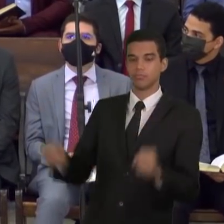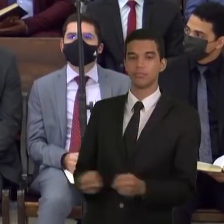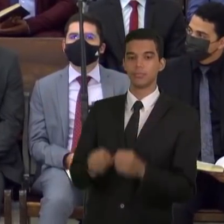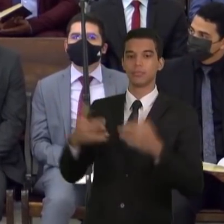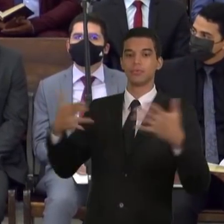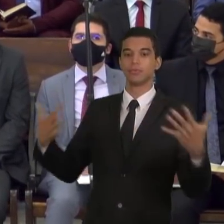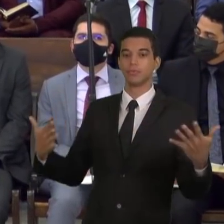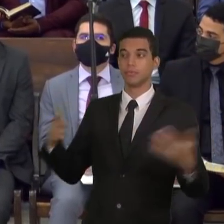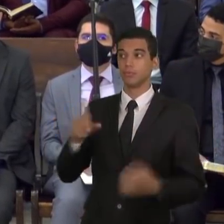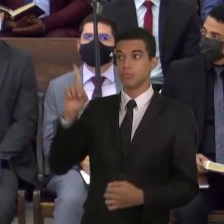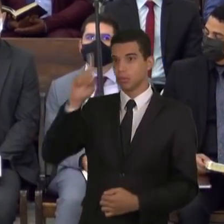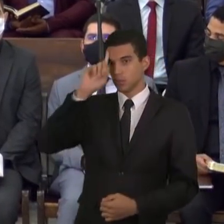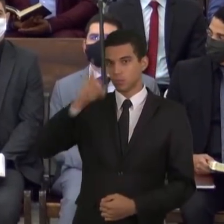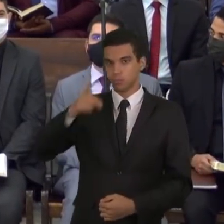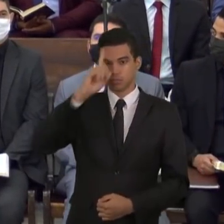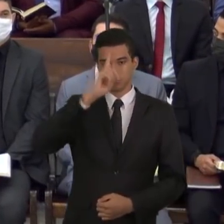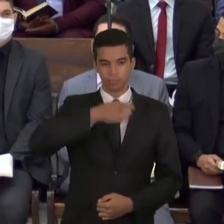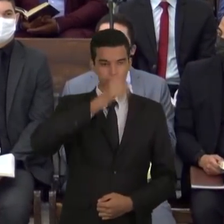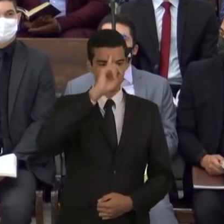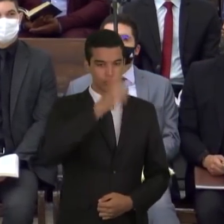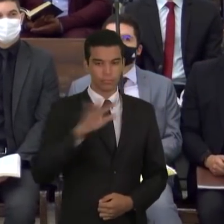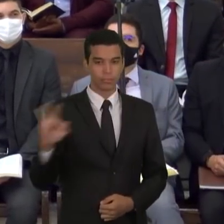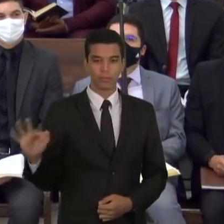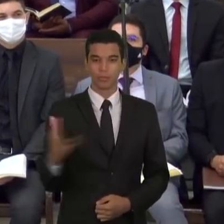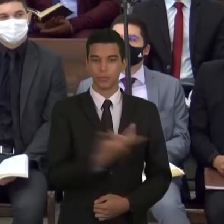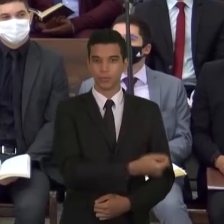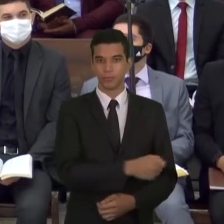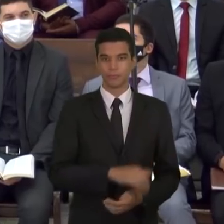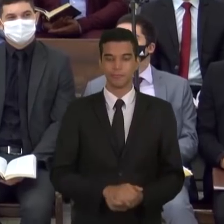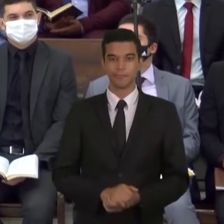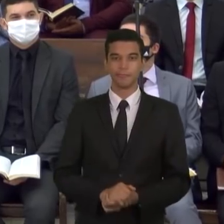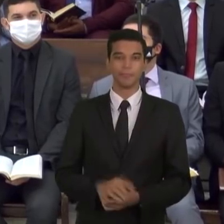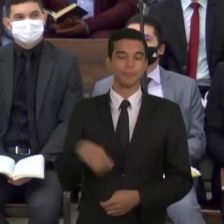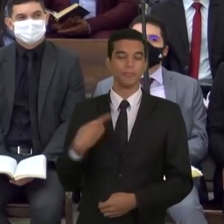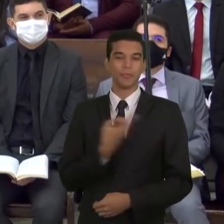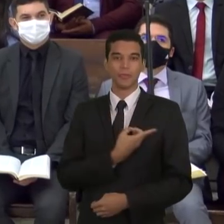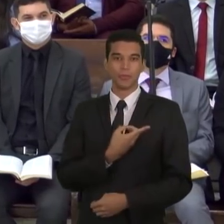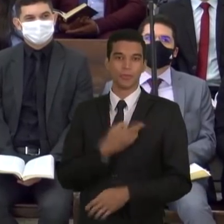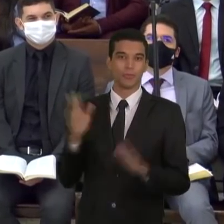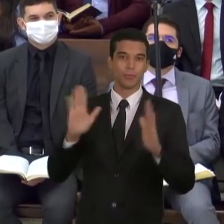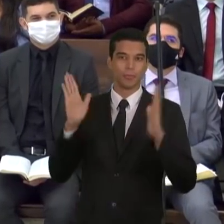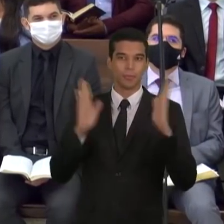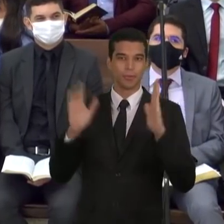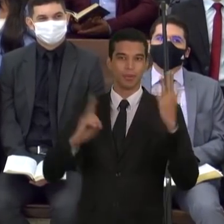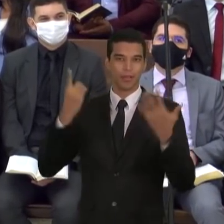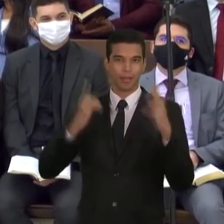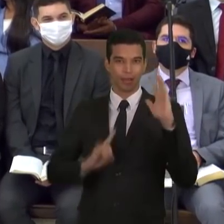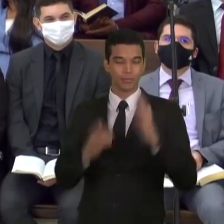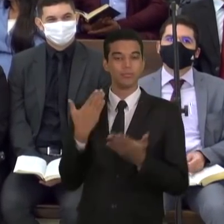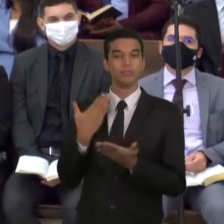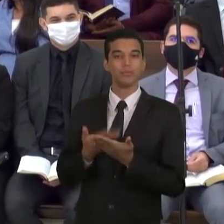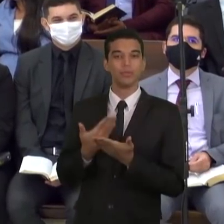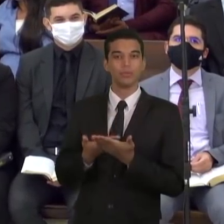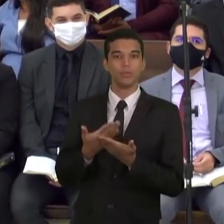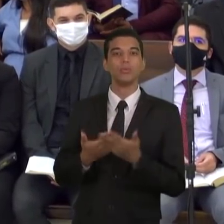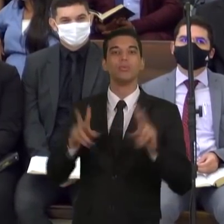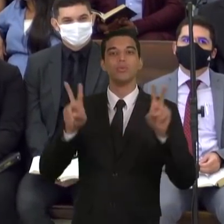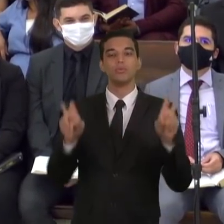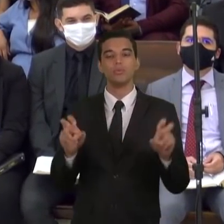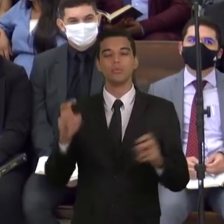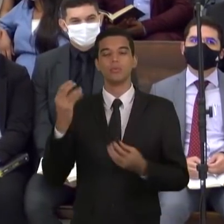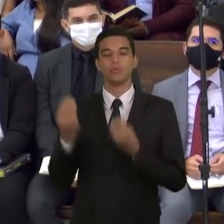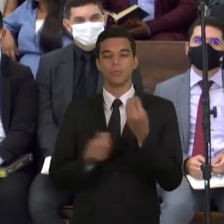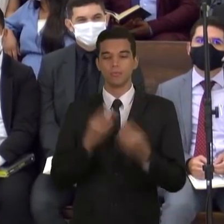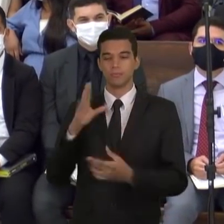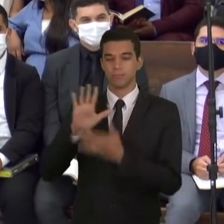estudando recentemente tempo de Milagres na lição do simpósio de doutrinas e podemos ver toda autoridade que o